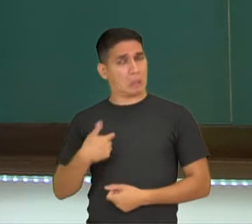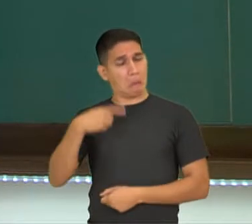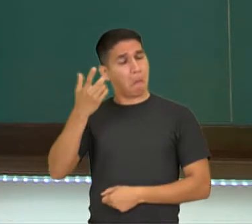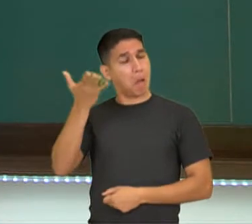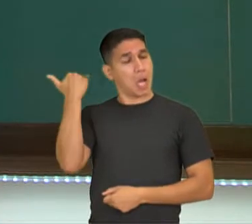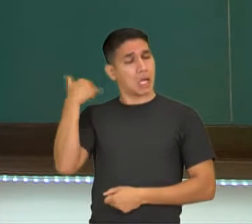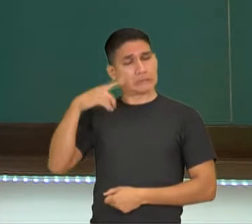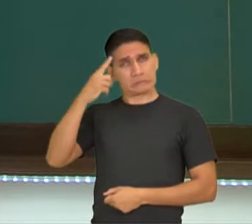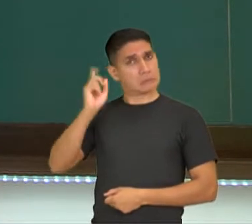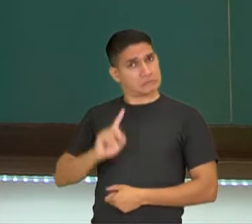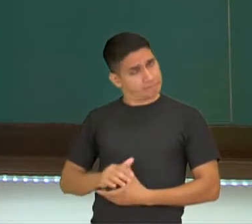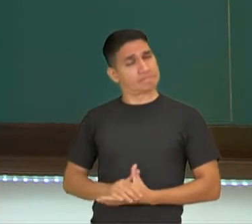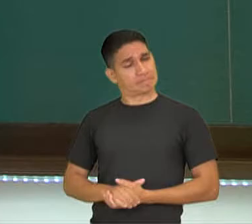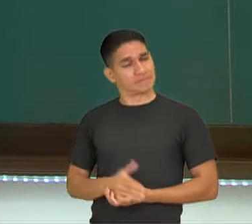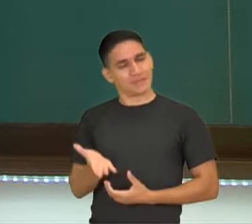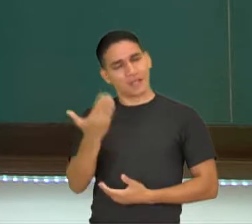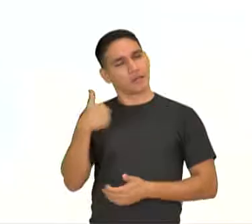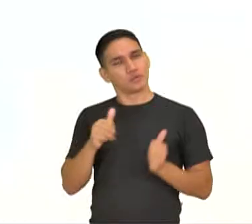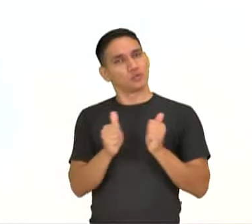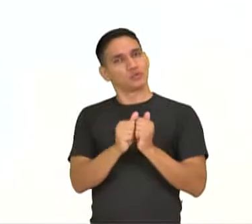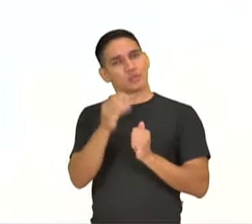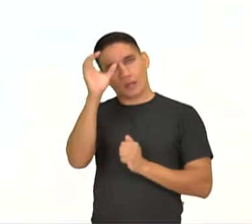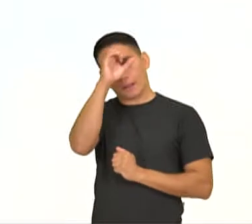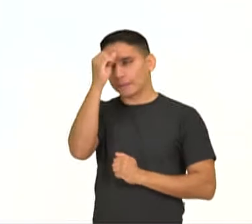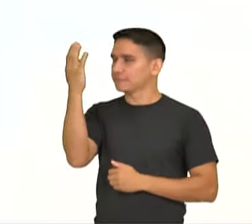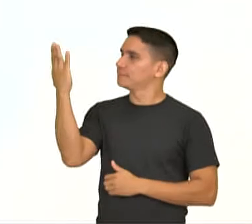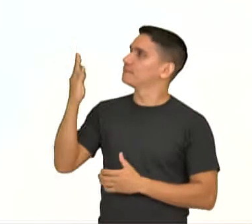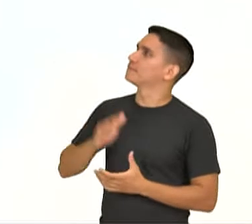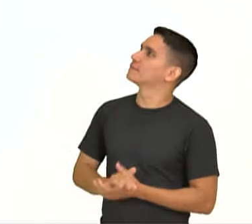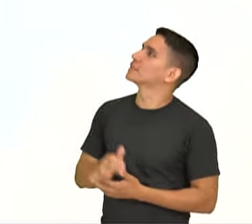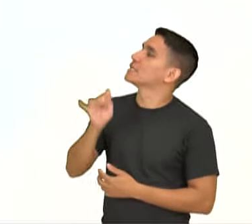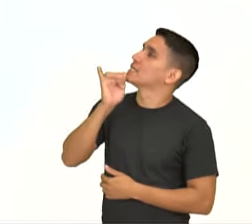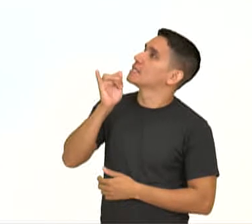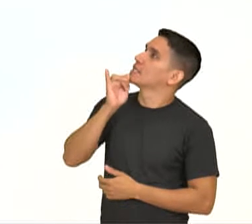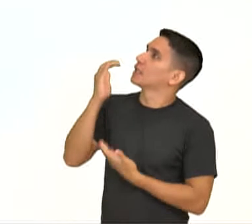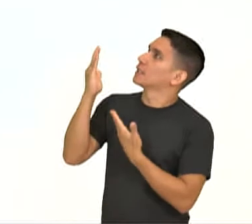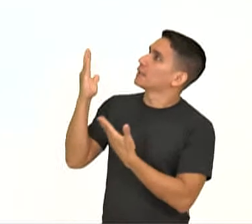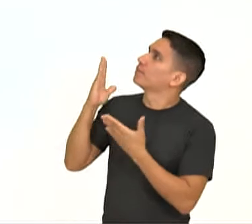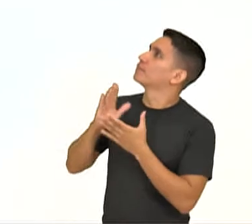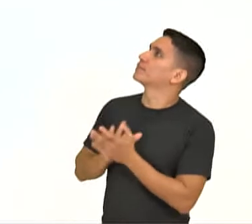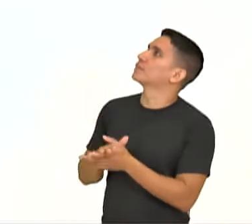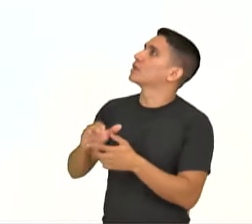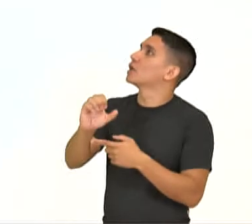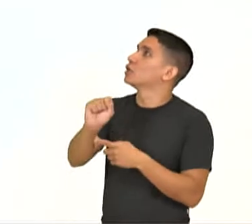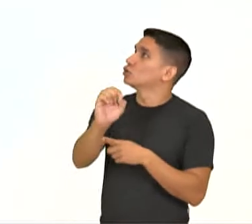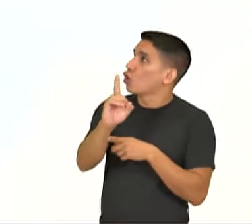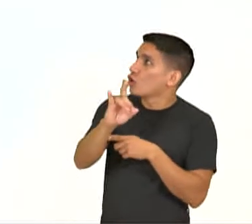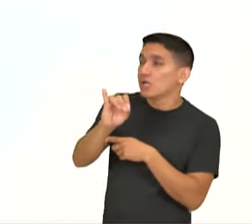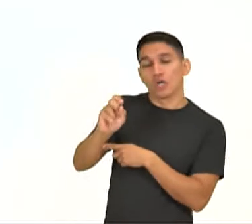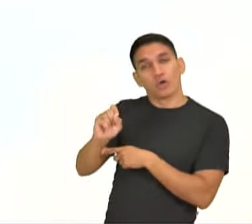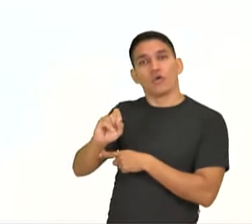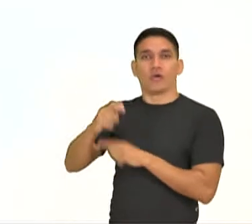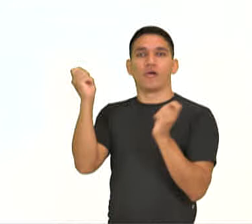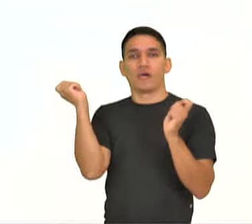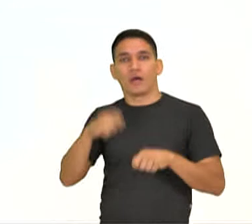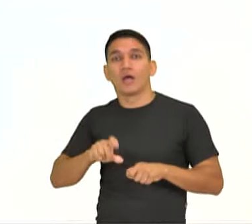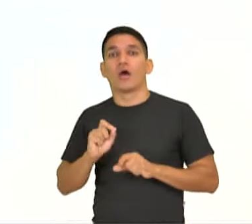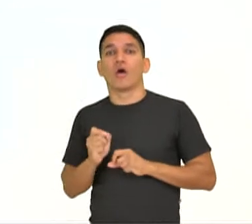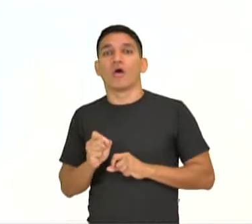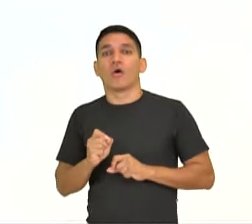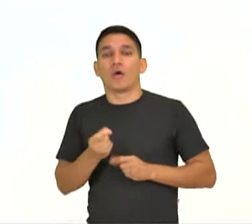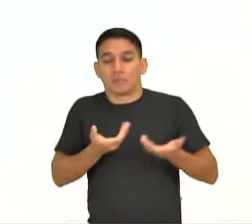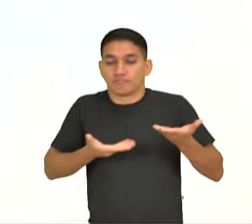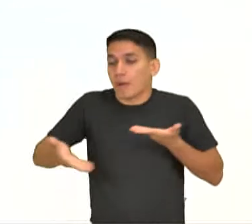Vamos aprender juntos então? O que tem ali, ó? Olha alguns exemplos, ó. O sódio, ele permite a transmissão